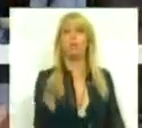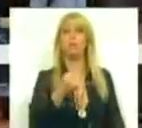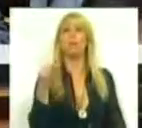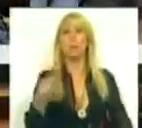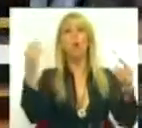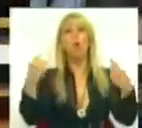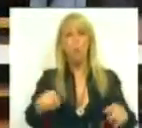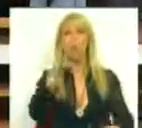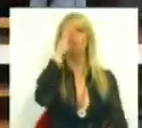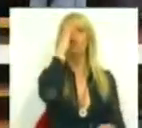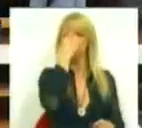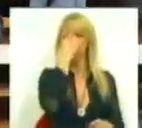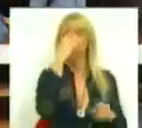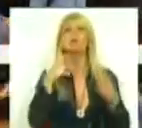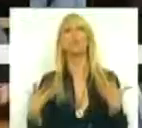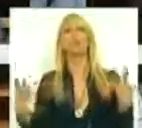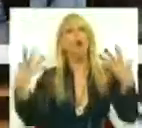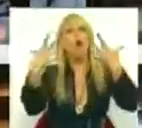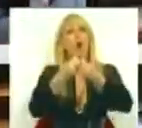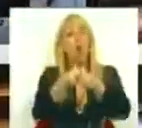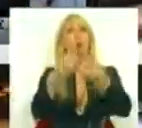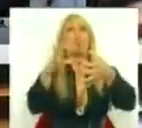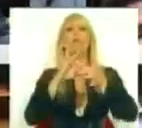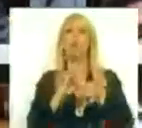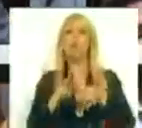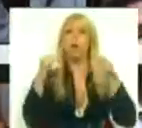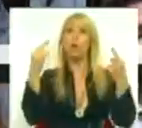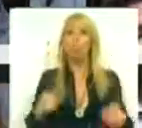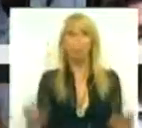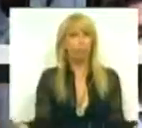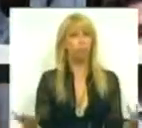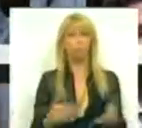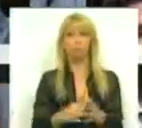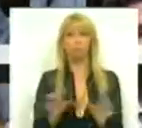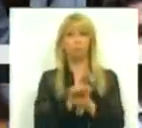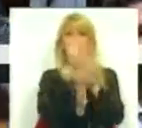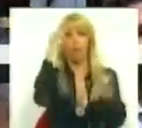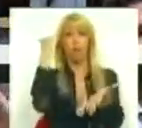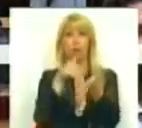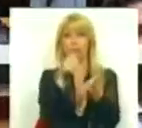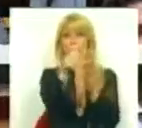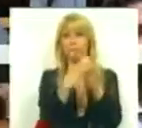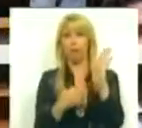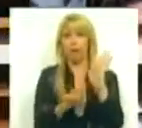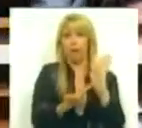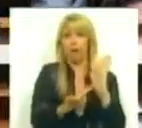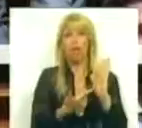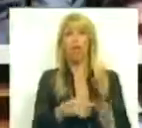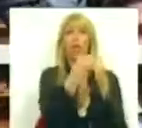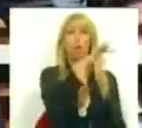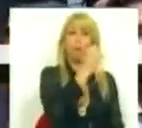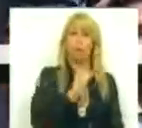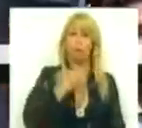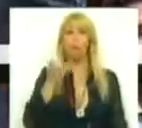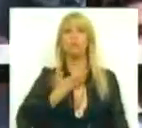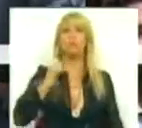todo o esforço de convergência e resulta claro dos textos que o PSD, o CDS-PP,